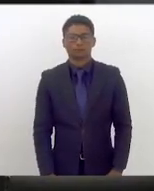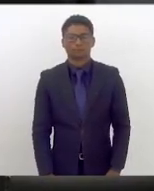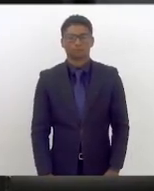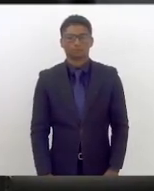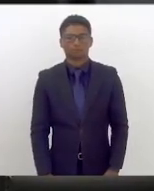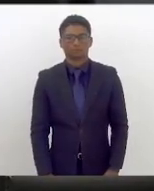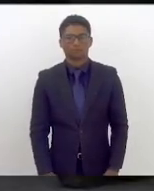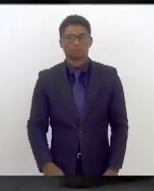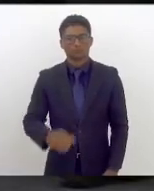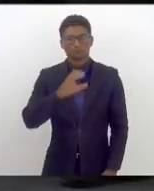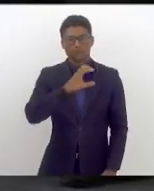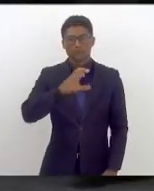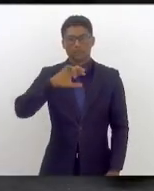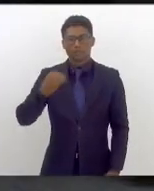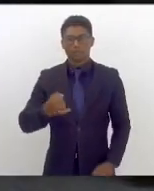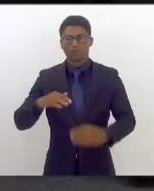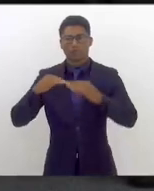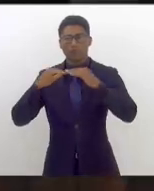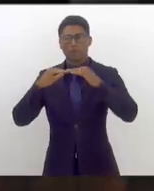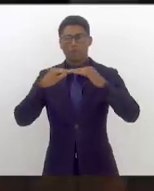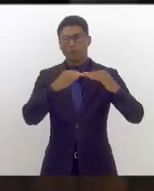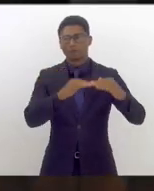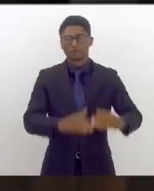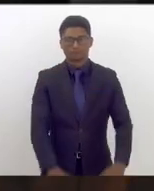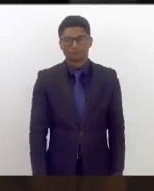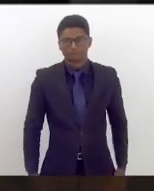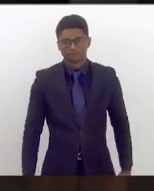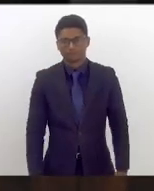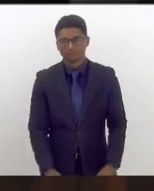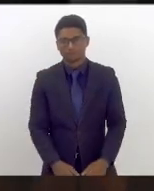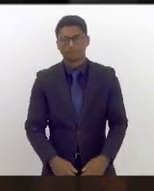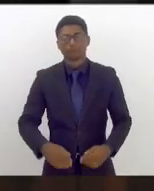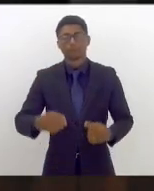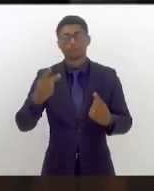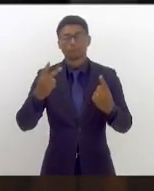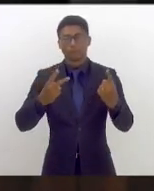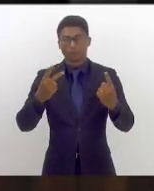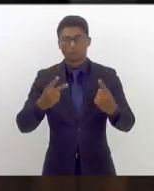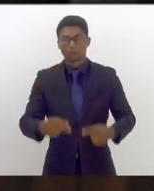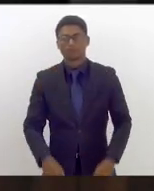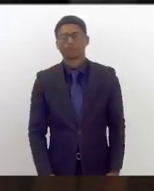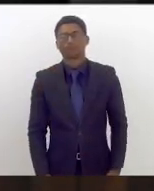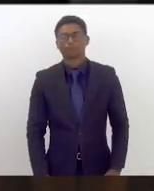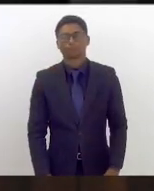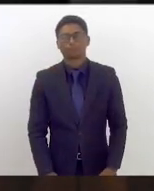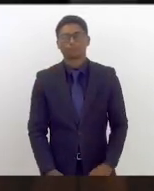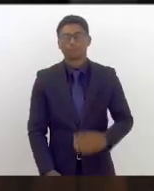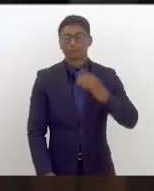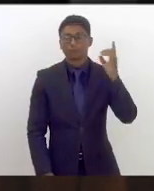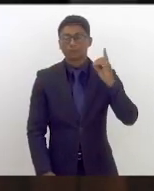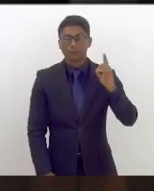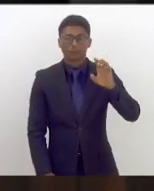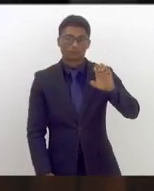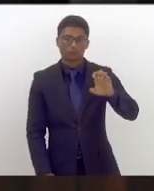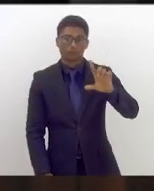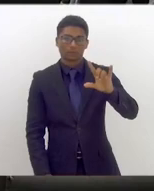companhia ccj presidente dois a um deputado Eliomar Coelho